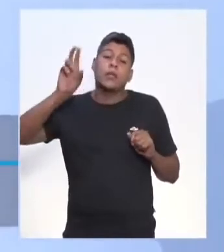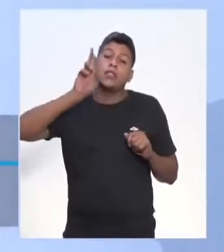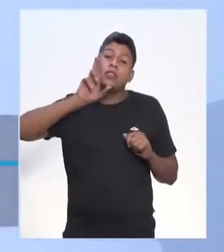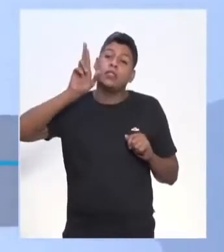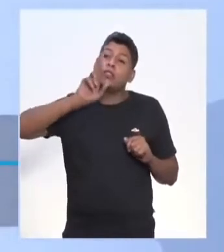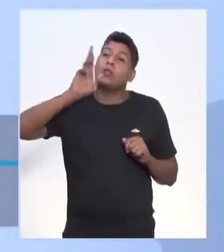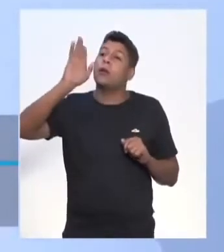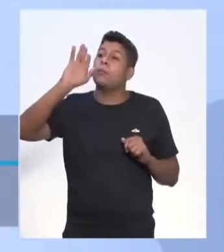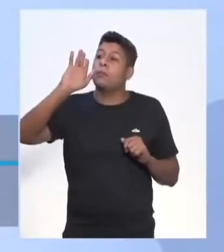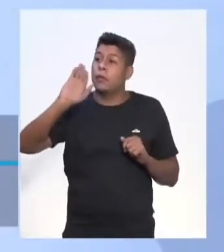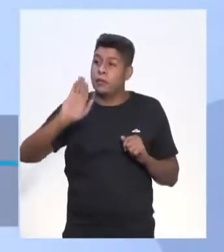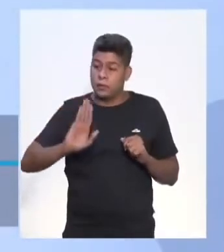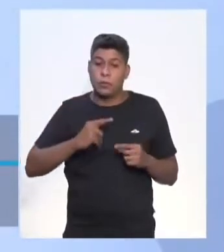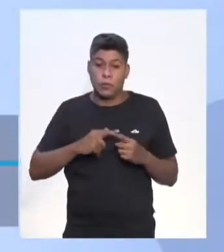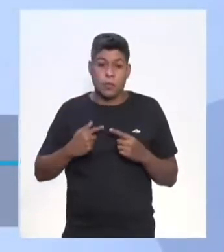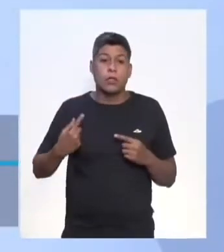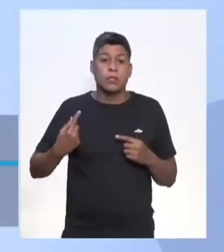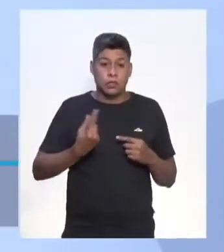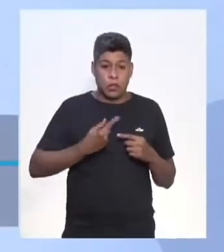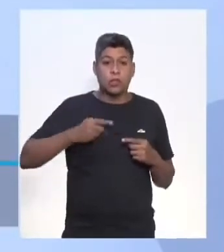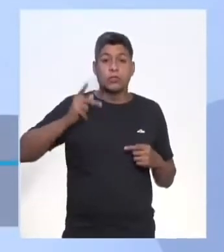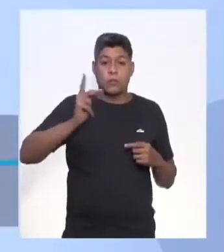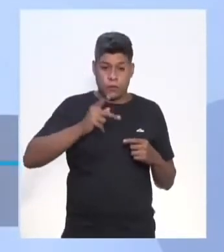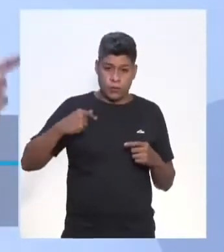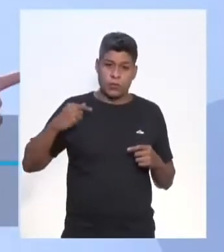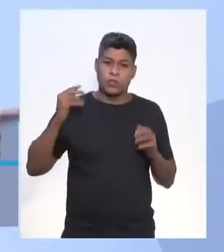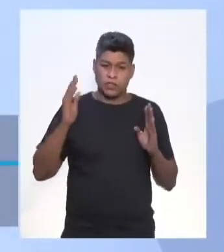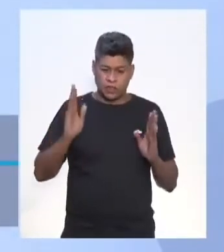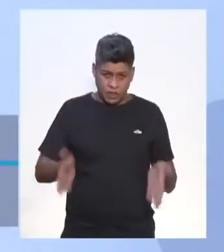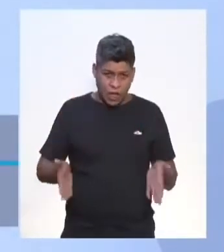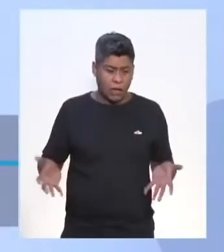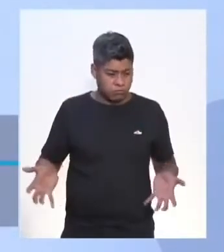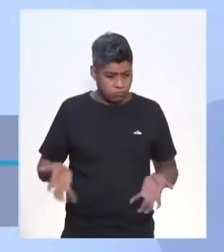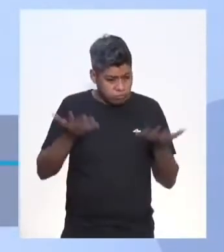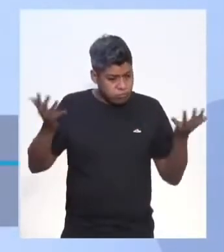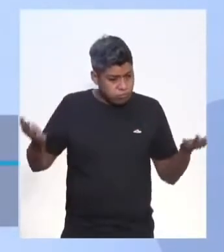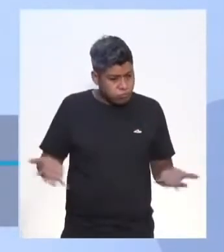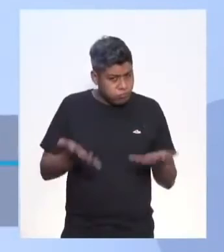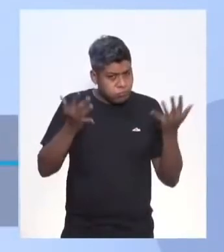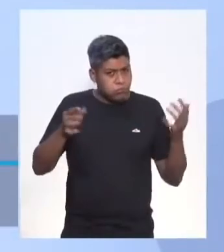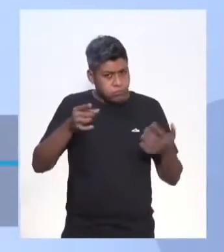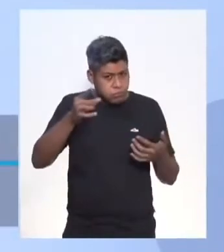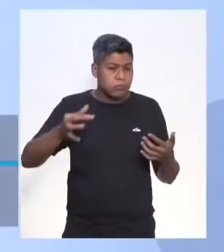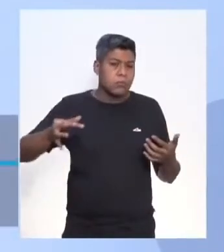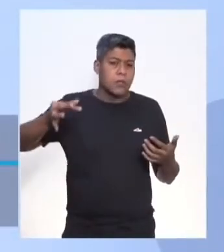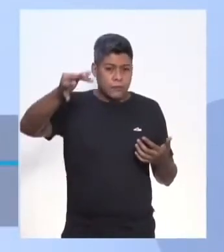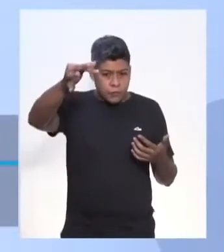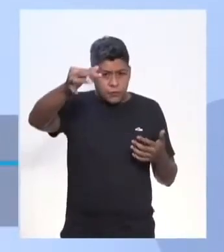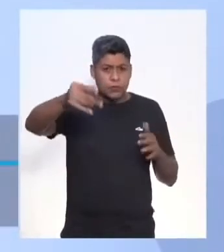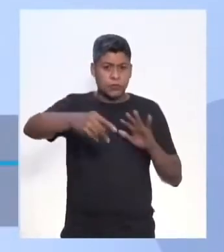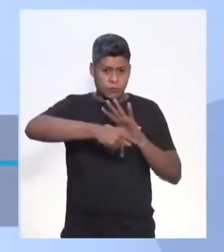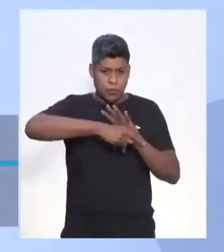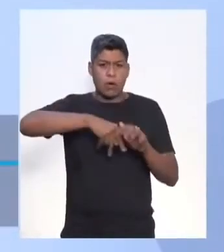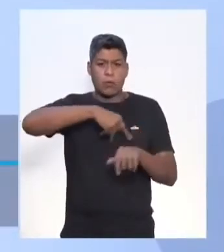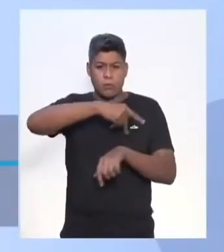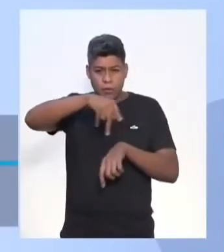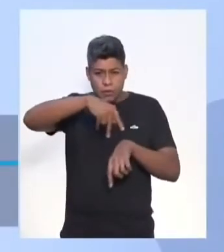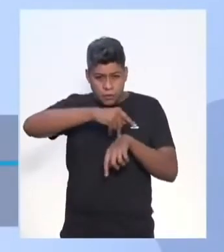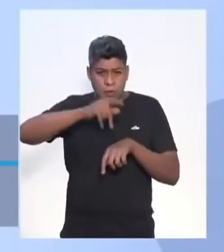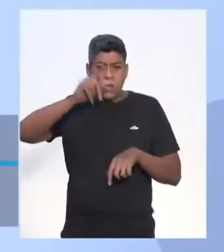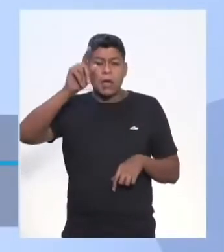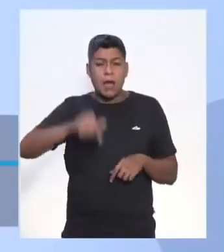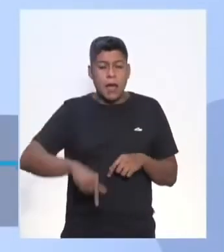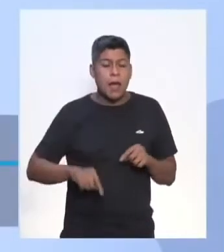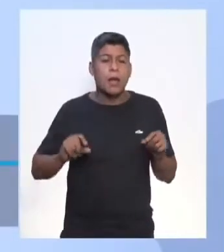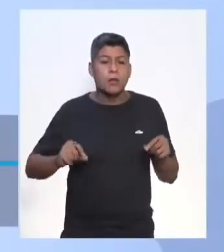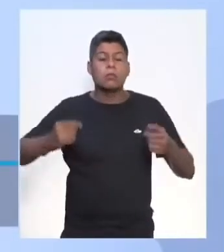do Brasil, porque nós, professores, já estamos passando, e vocês são o futuro desse país, vocês são